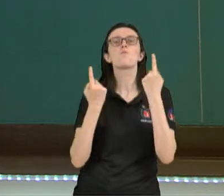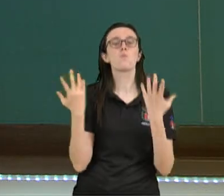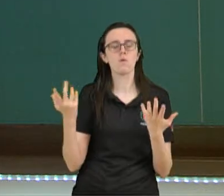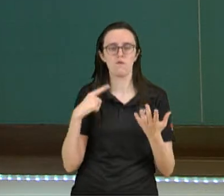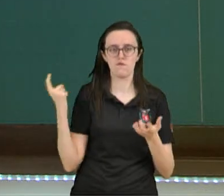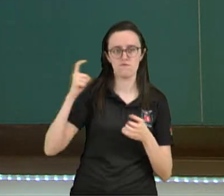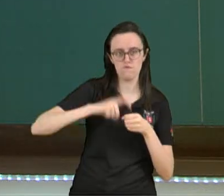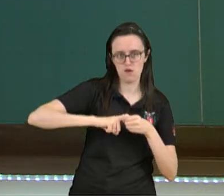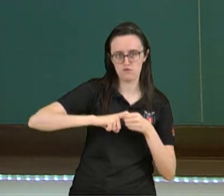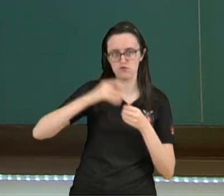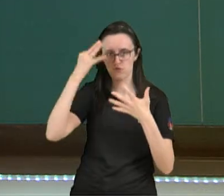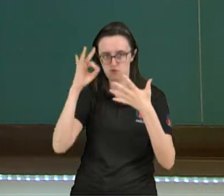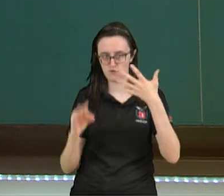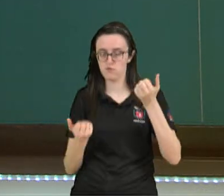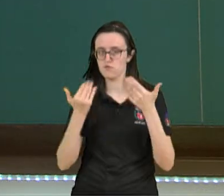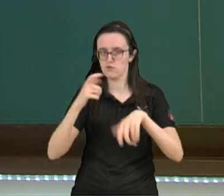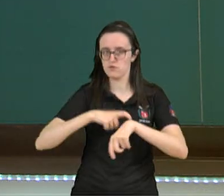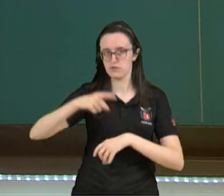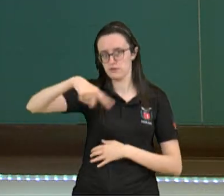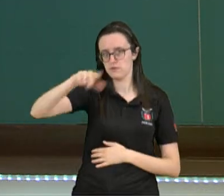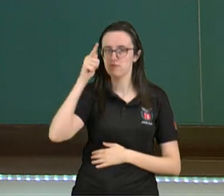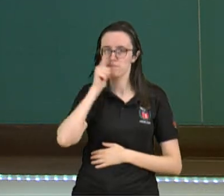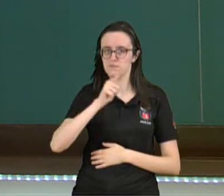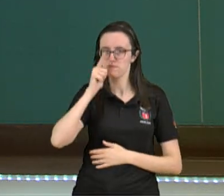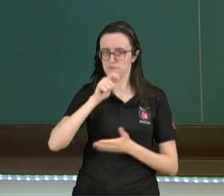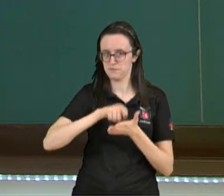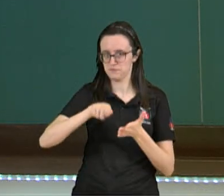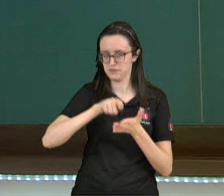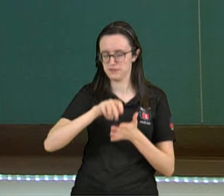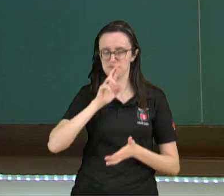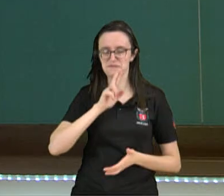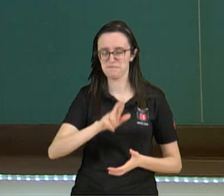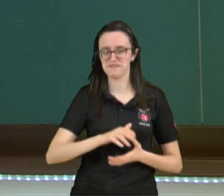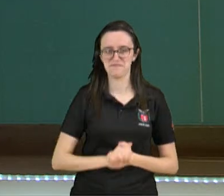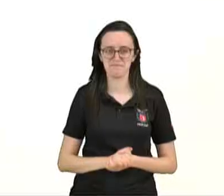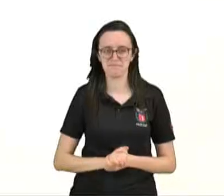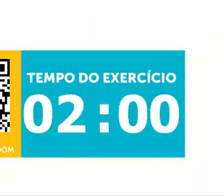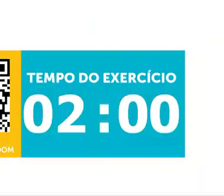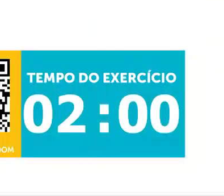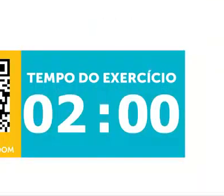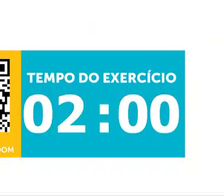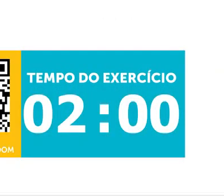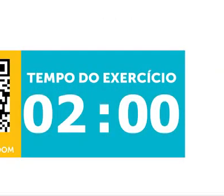a correção e vou dar um tempinho para vocês escreverem a resposta.